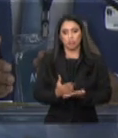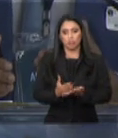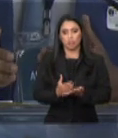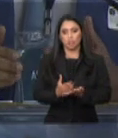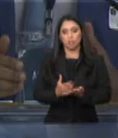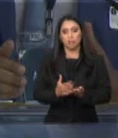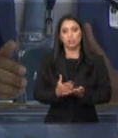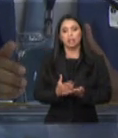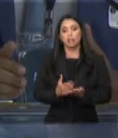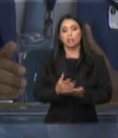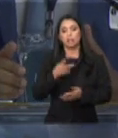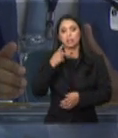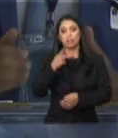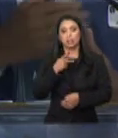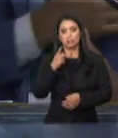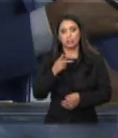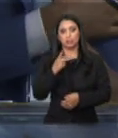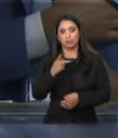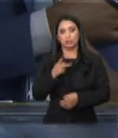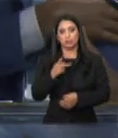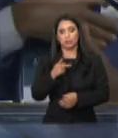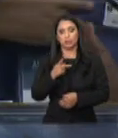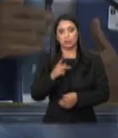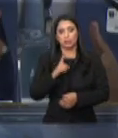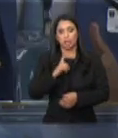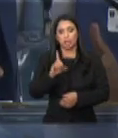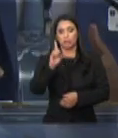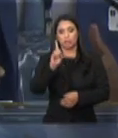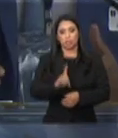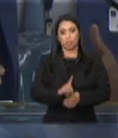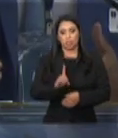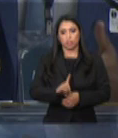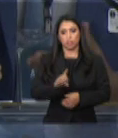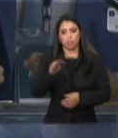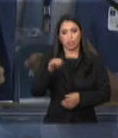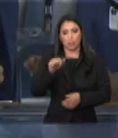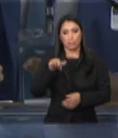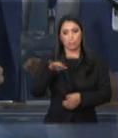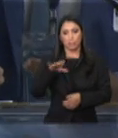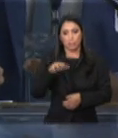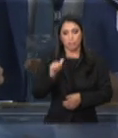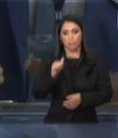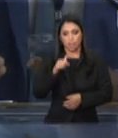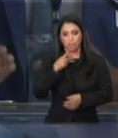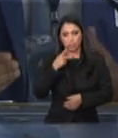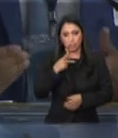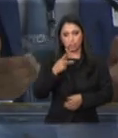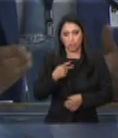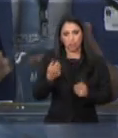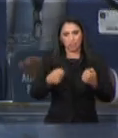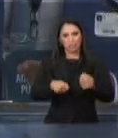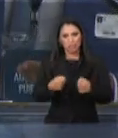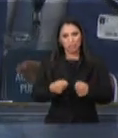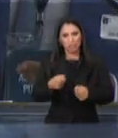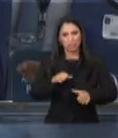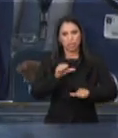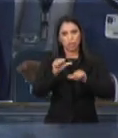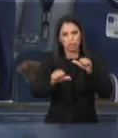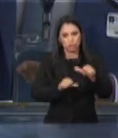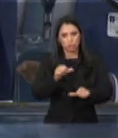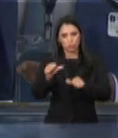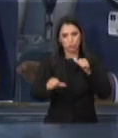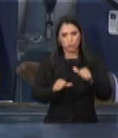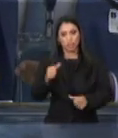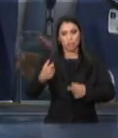a partir do que a minha diretora Marina Rei trouxe sobre a necessidade de mudarmos a política nacional para